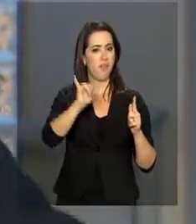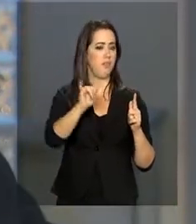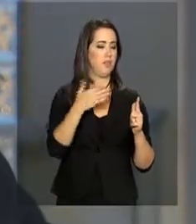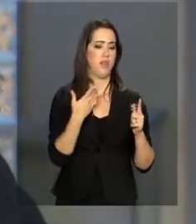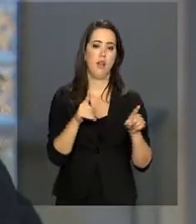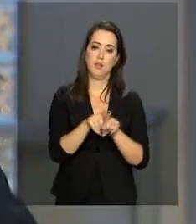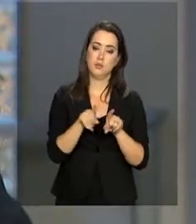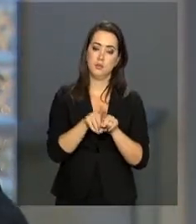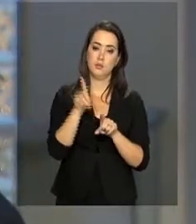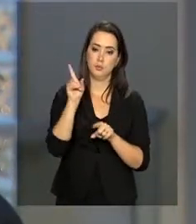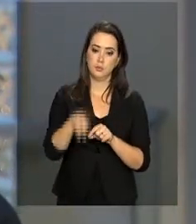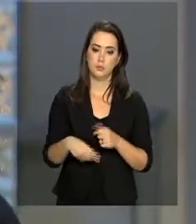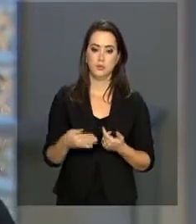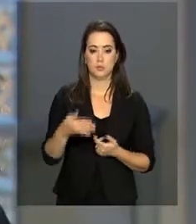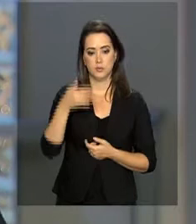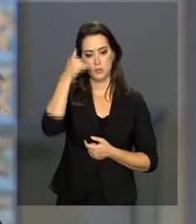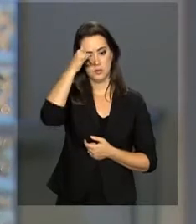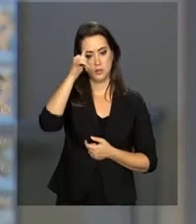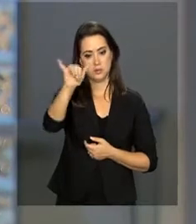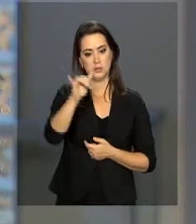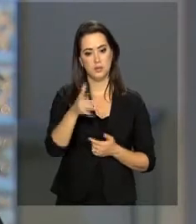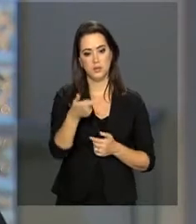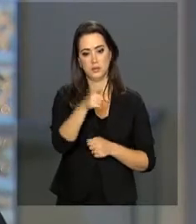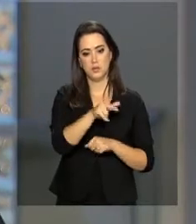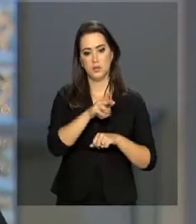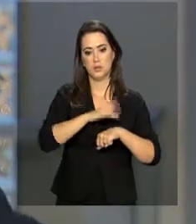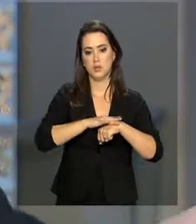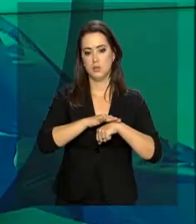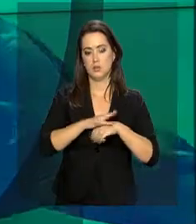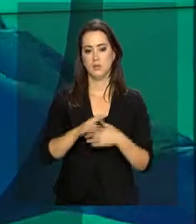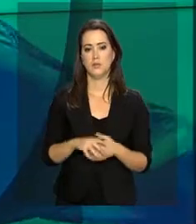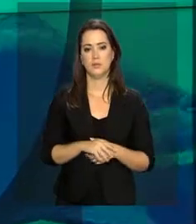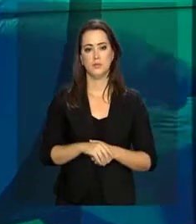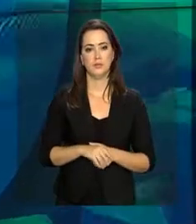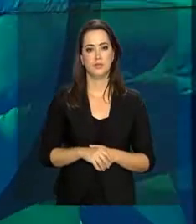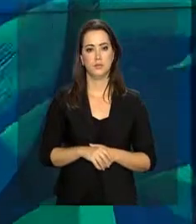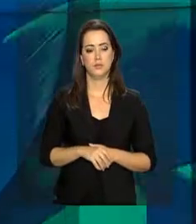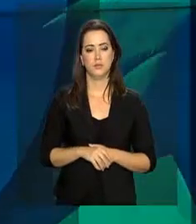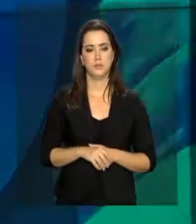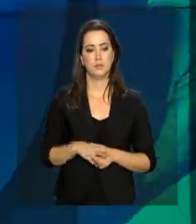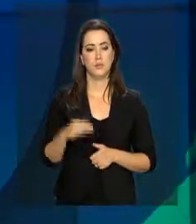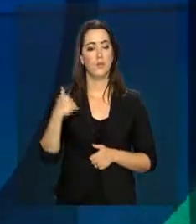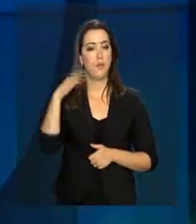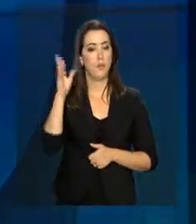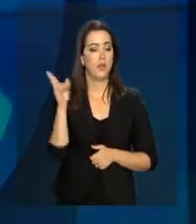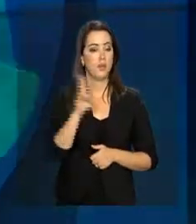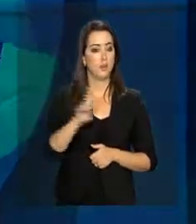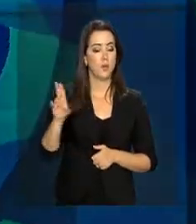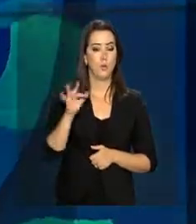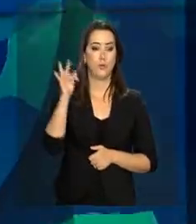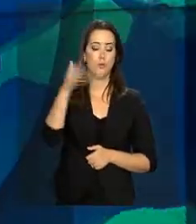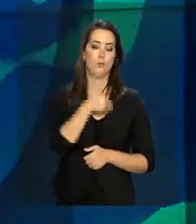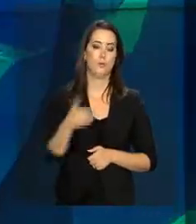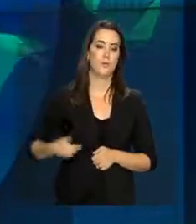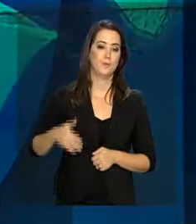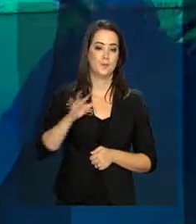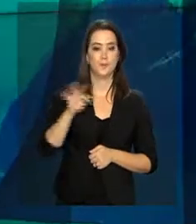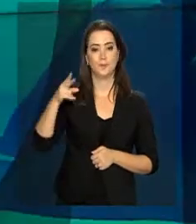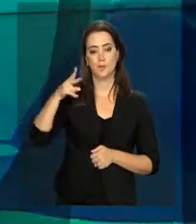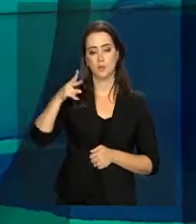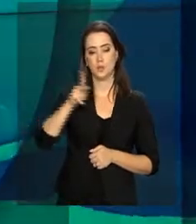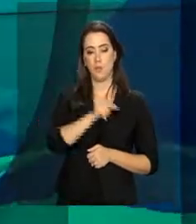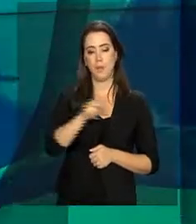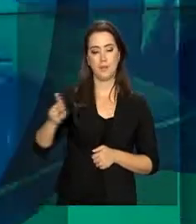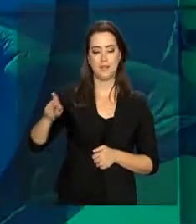como pra pra prevenia a as outras doenças e mais o nome do futuro governo de jair bolsonaro